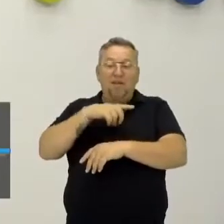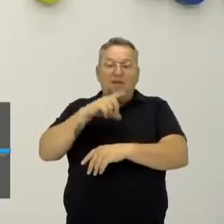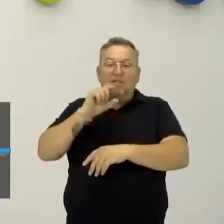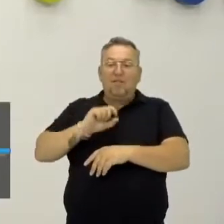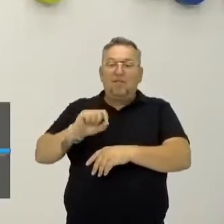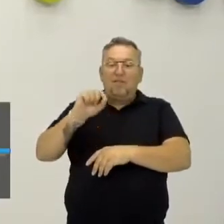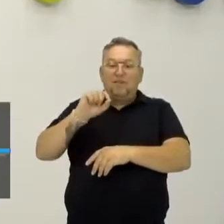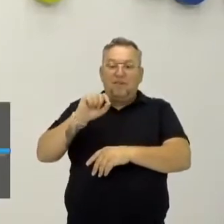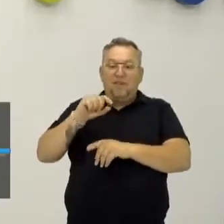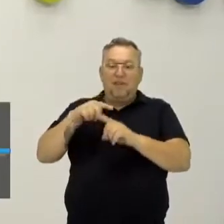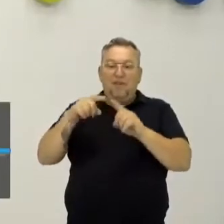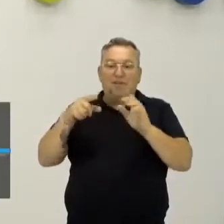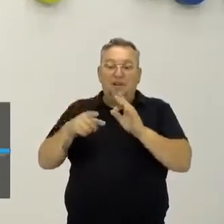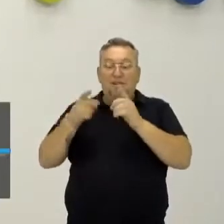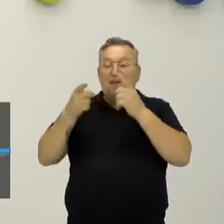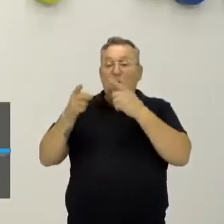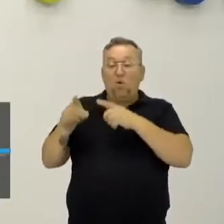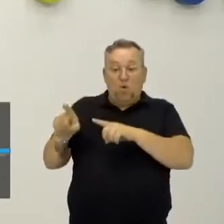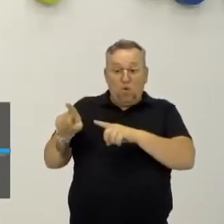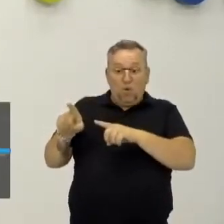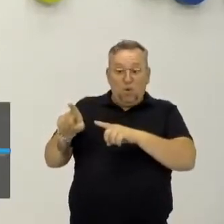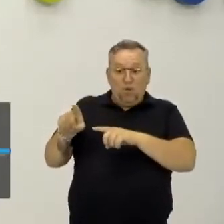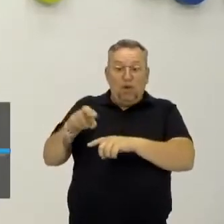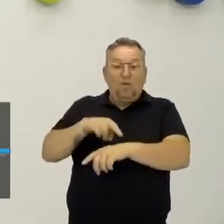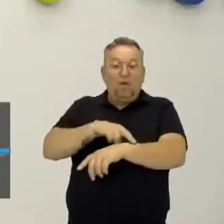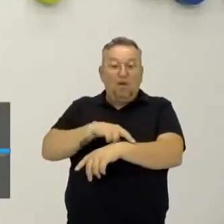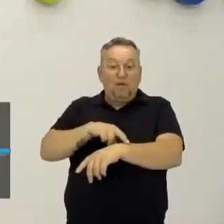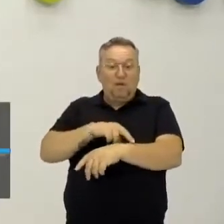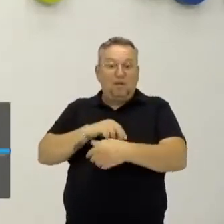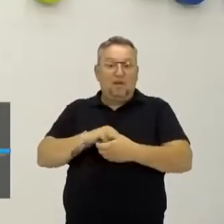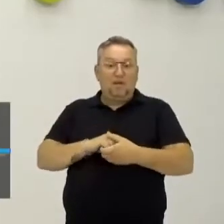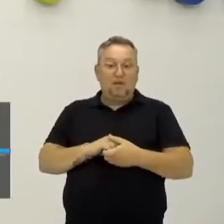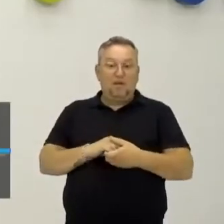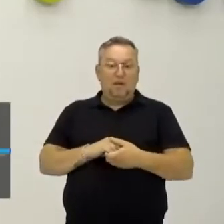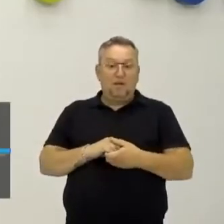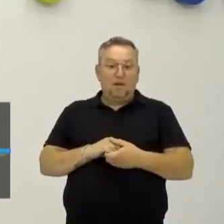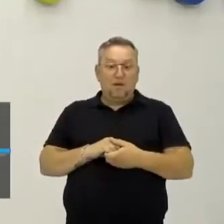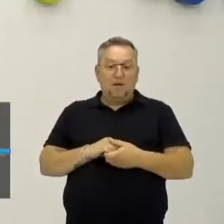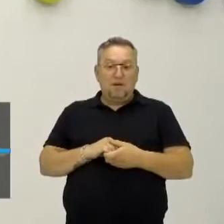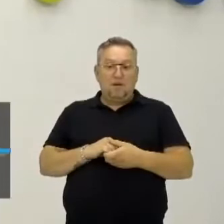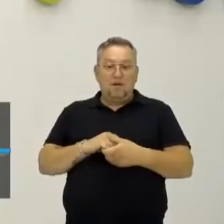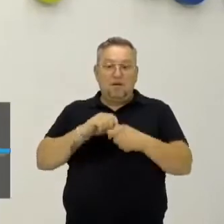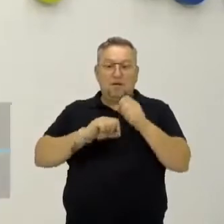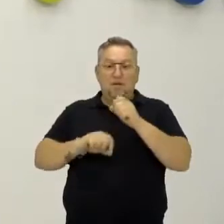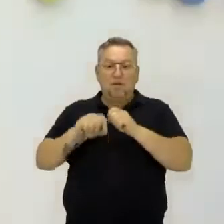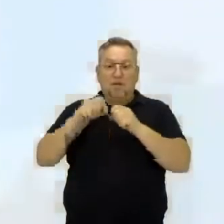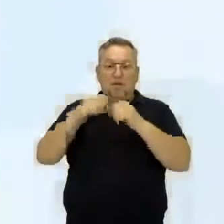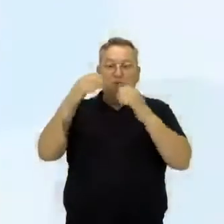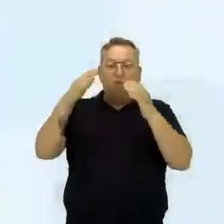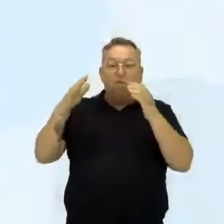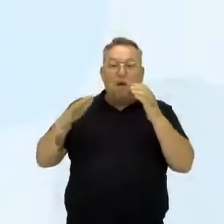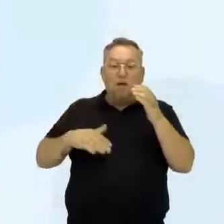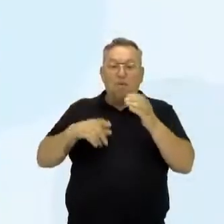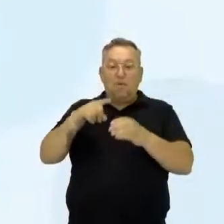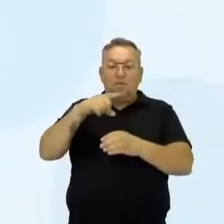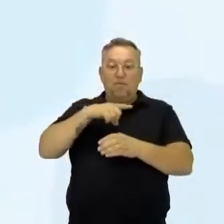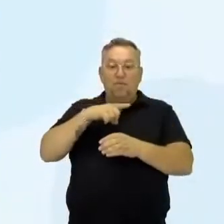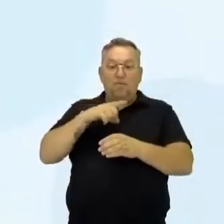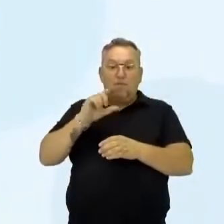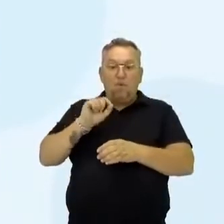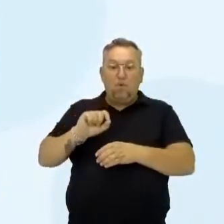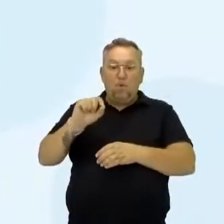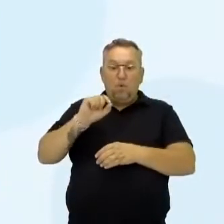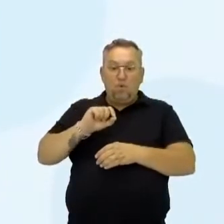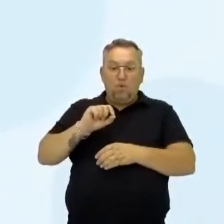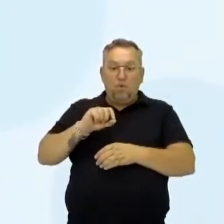ser antirracistas, não é isso, Pro? Sim. E aí, eu trouxe um mapa para vocês terem a dimensão,